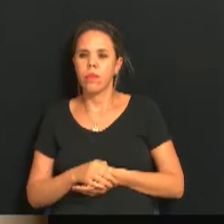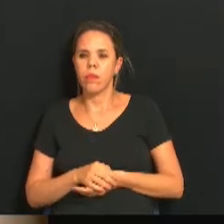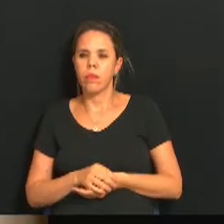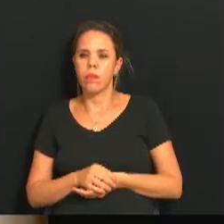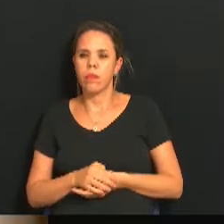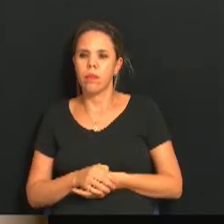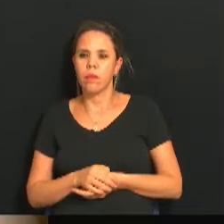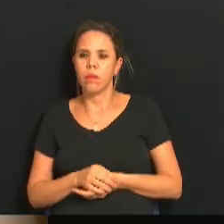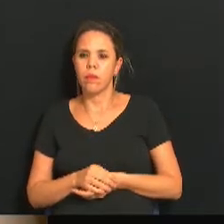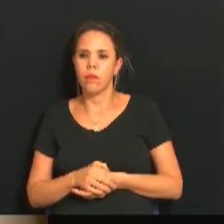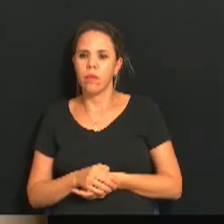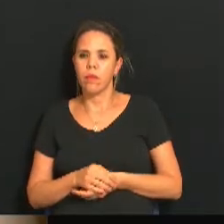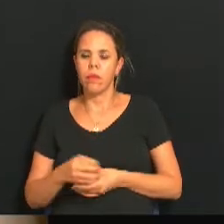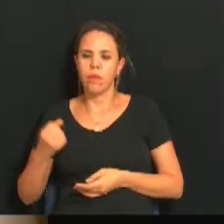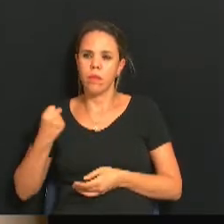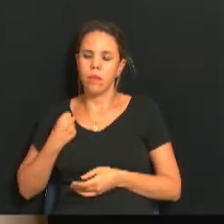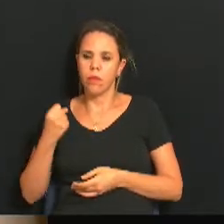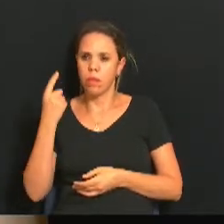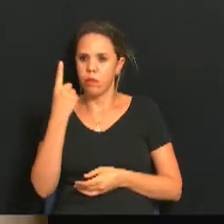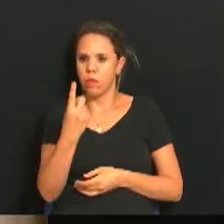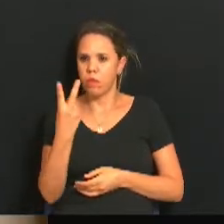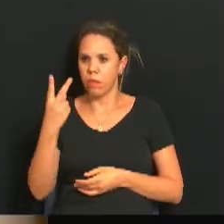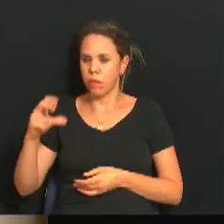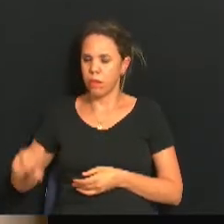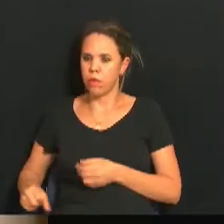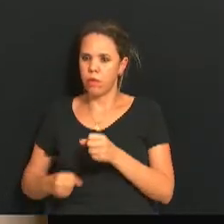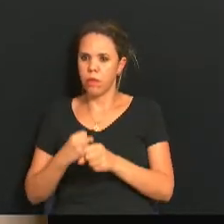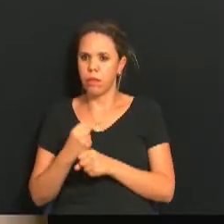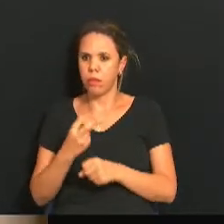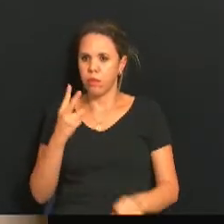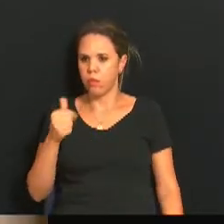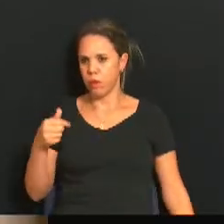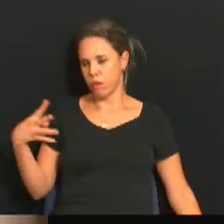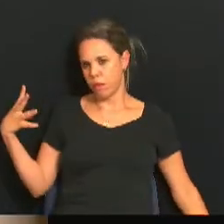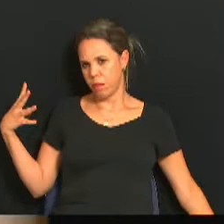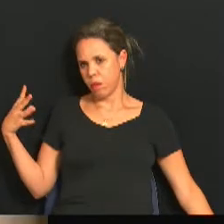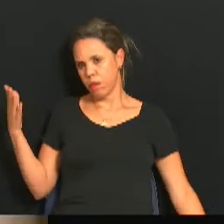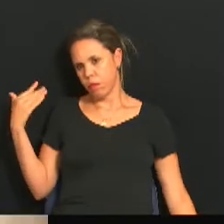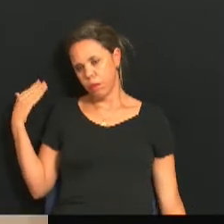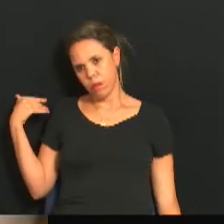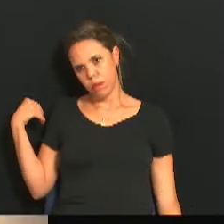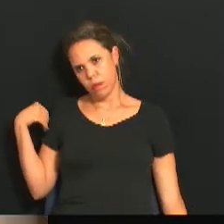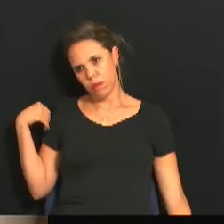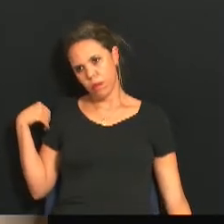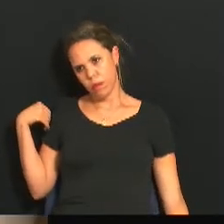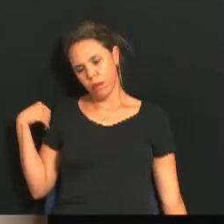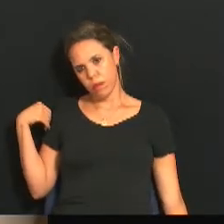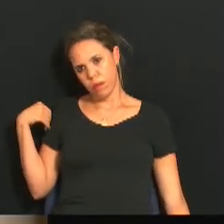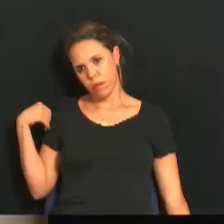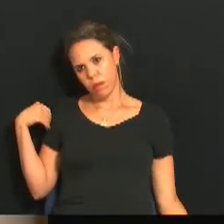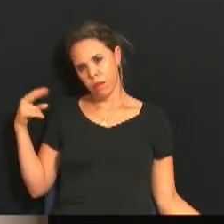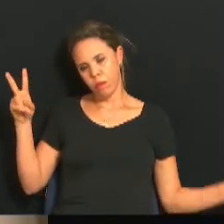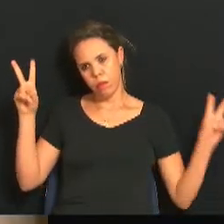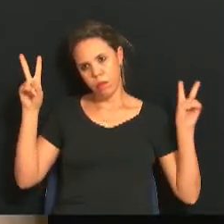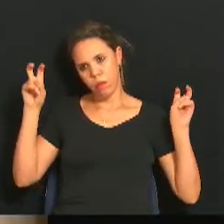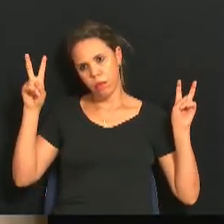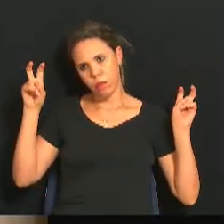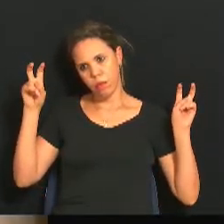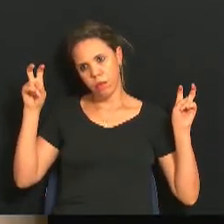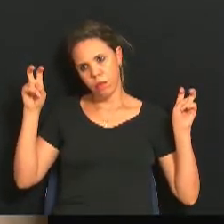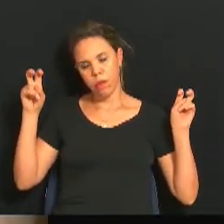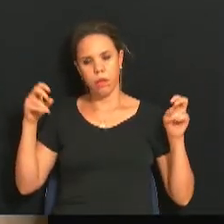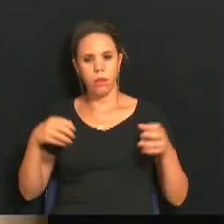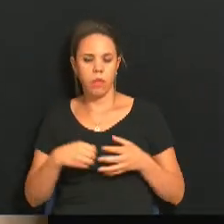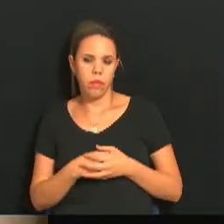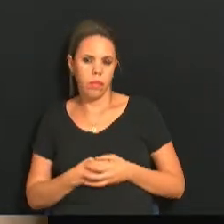as horas número 129/2014 né tráfico e inclusive sobre